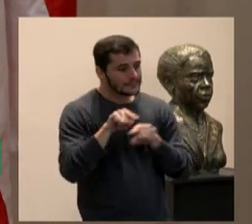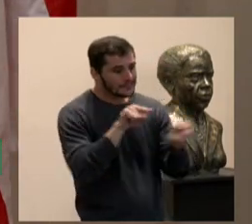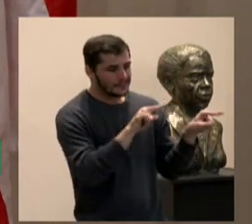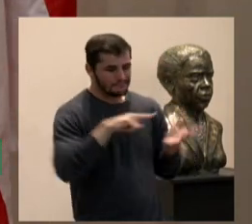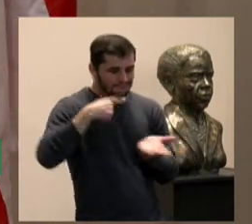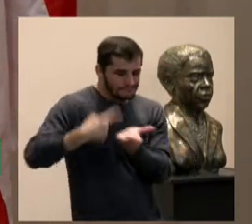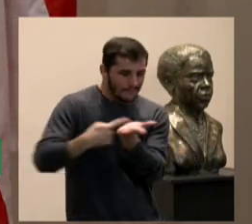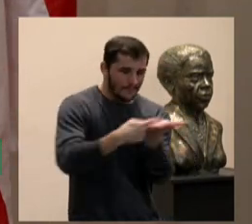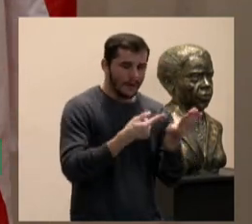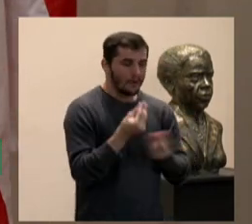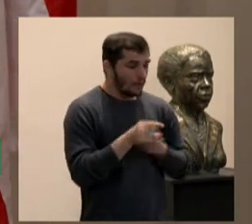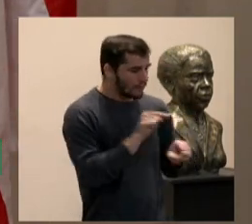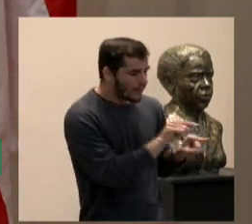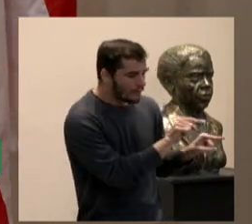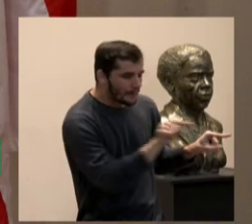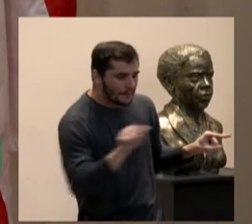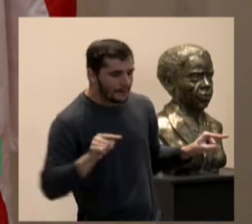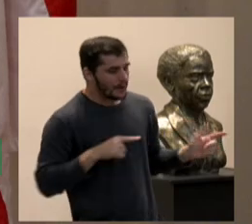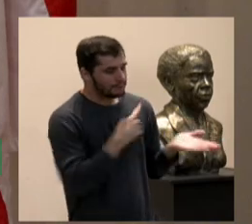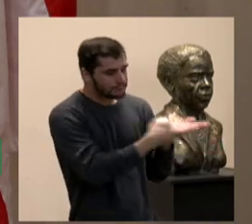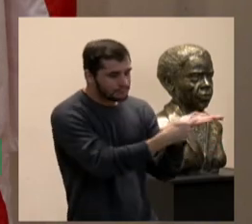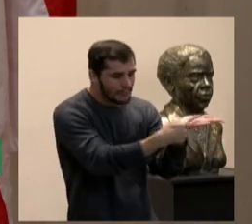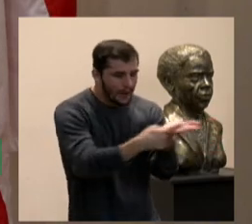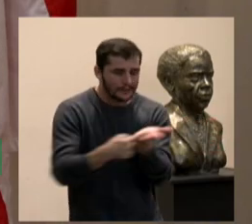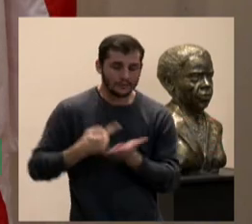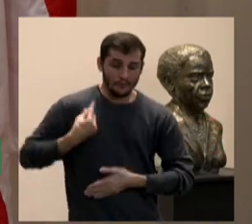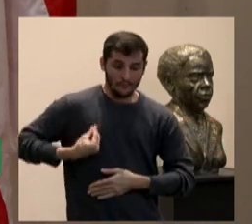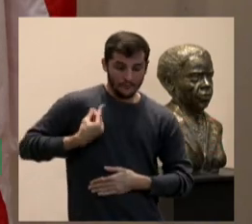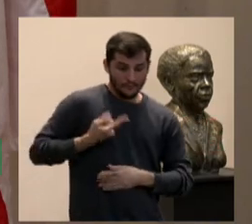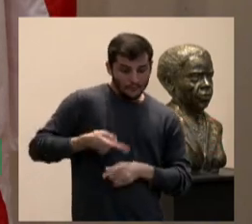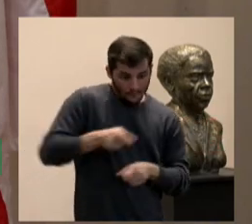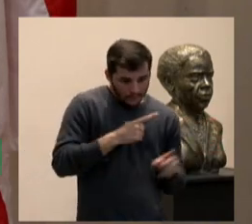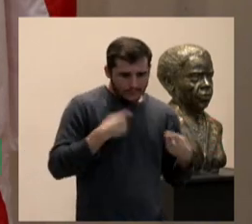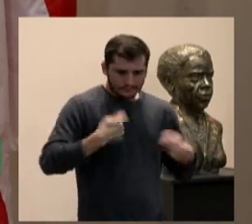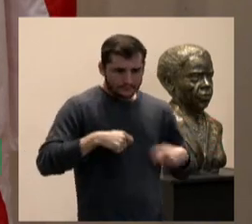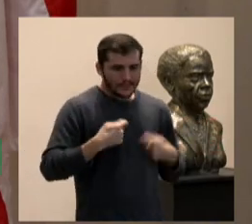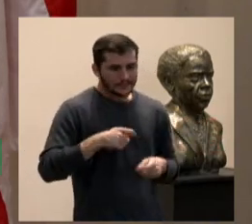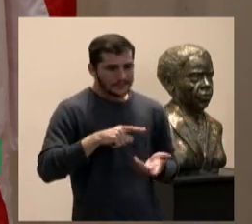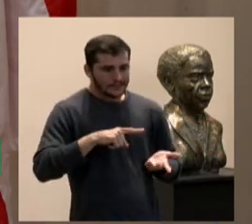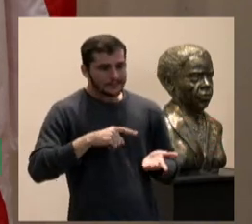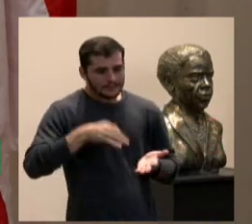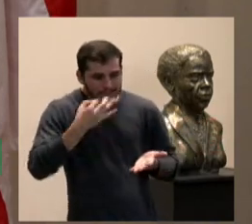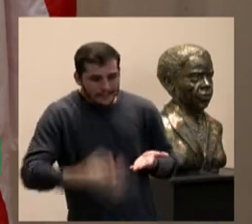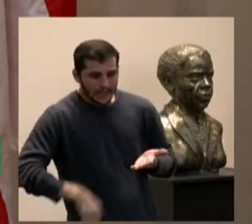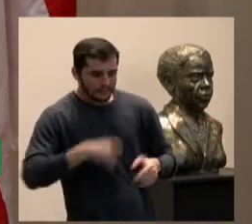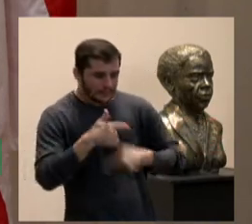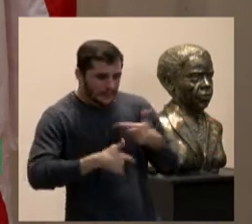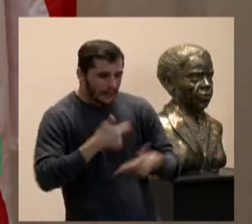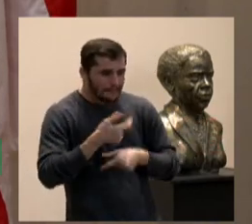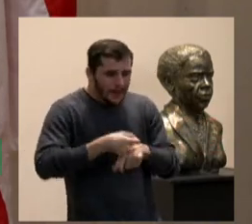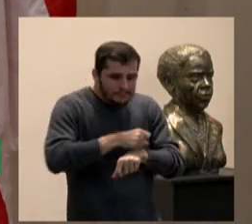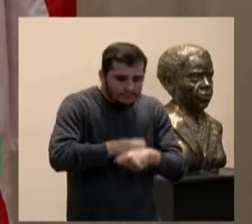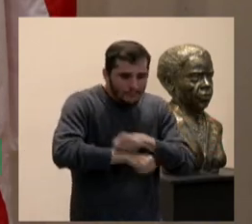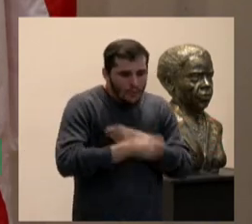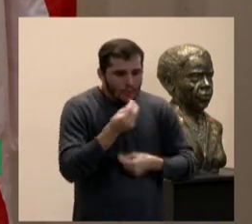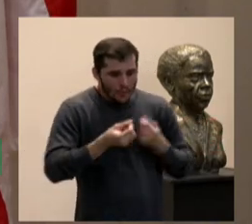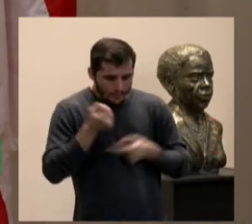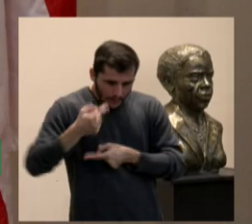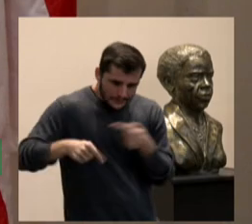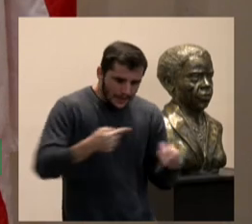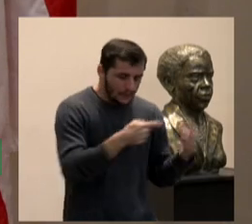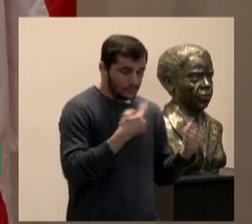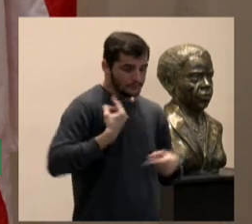dos entes federativos que precisa ser cumprido, que precisa ser trabalhado, que precisa ser discutido, que precisa